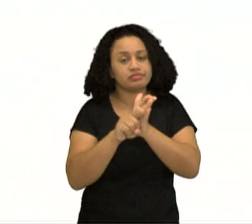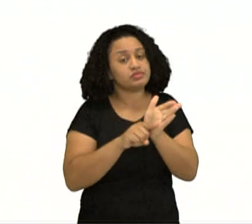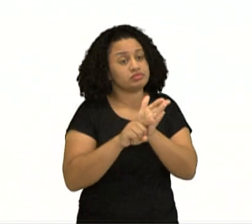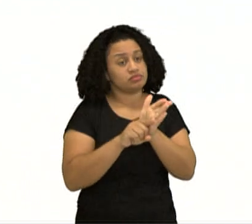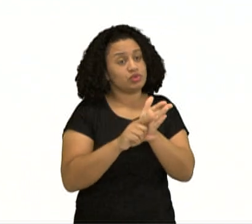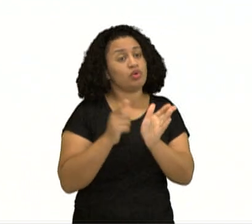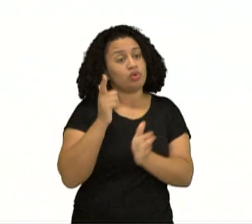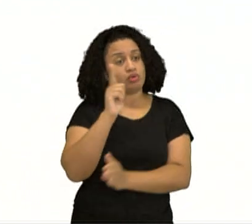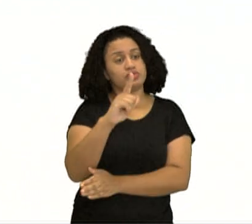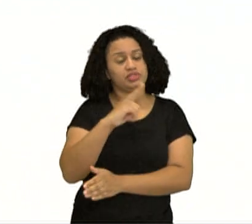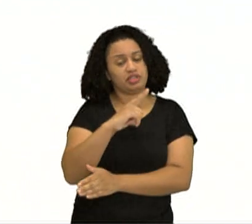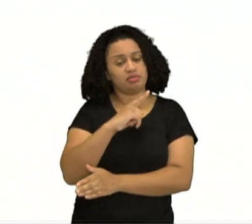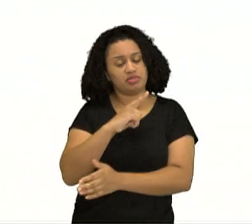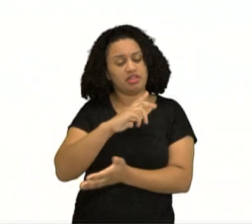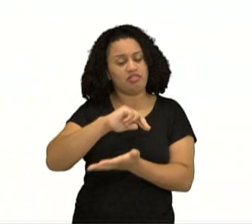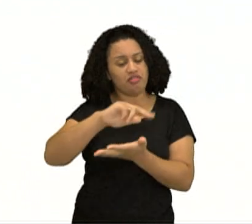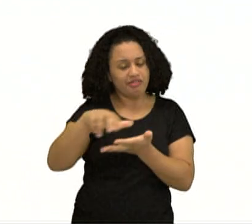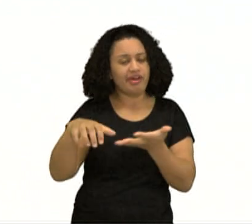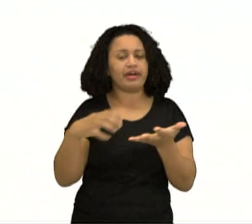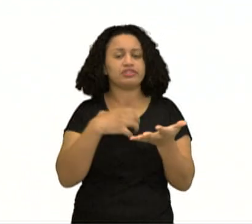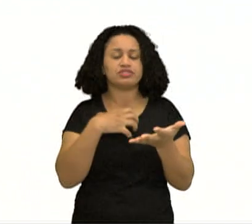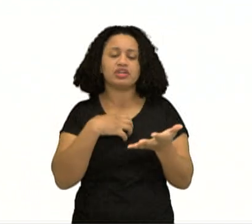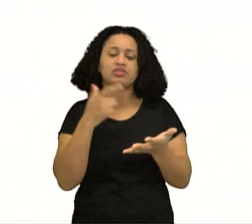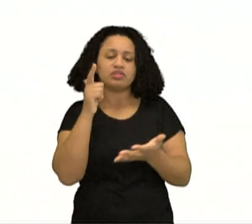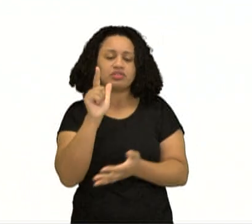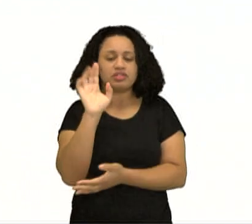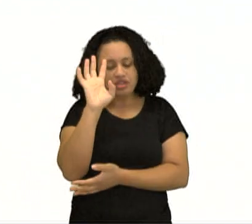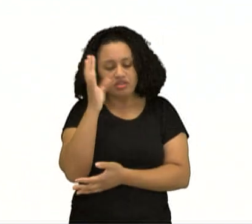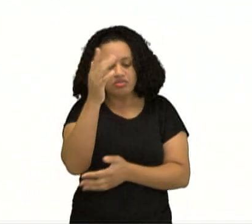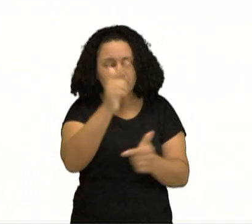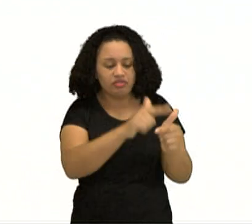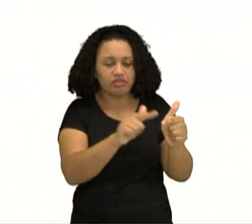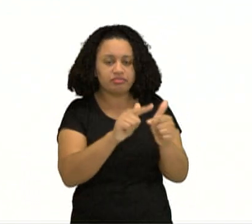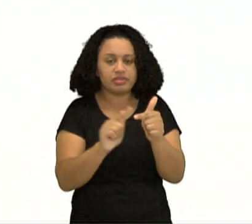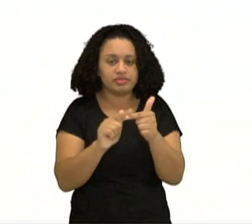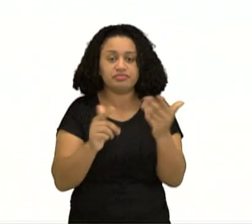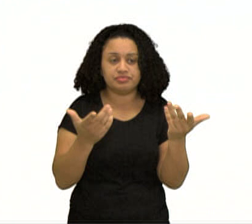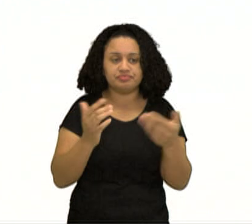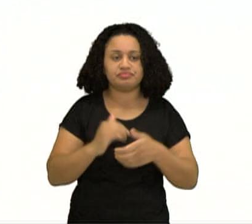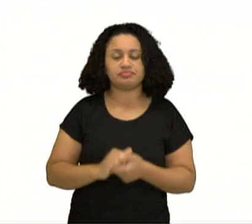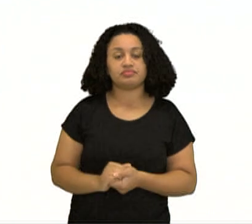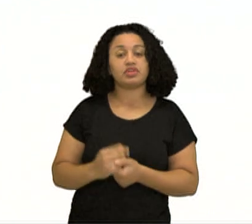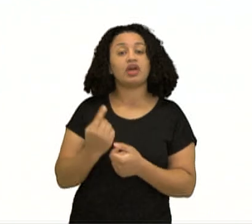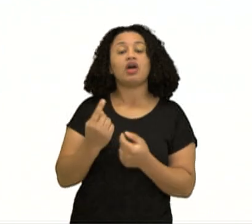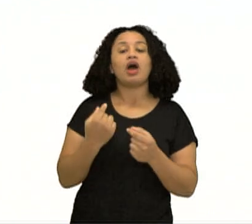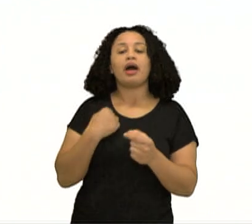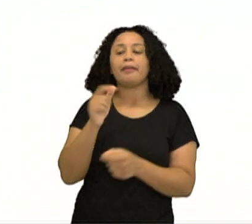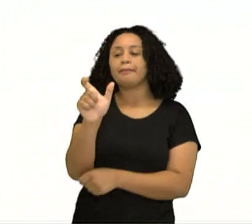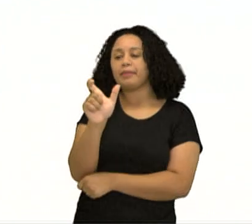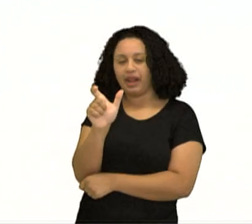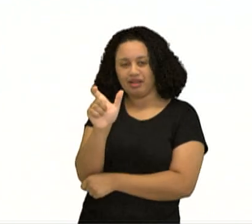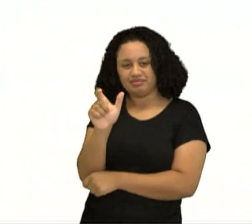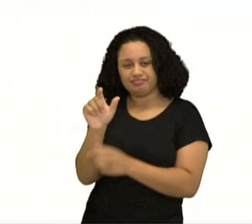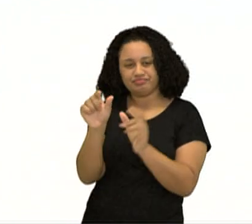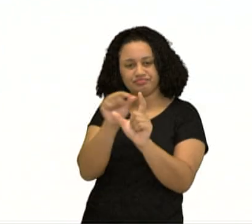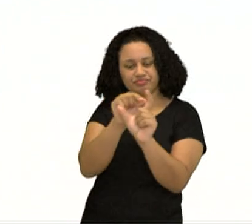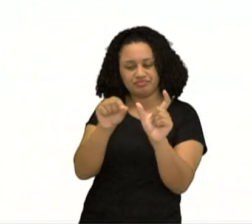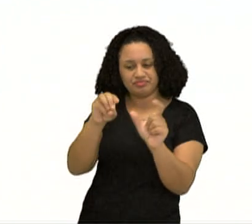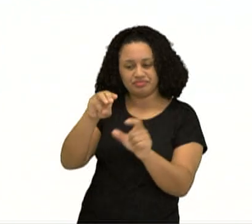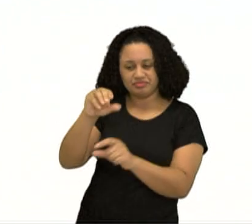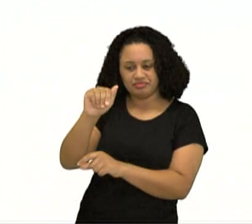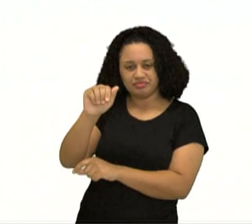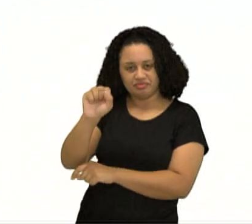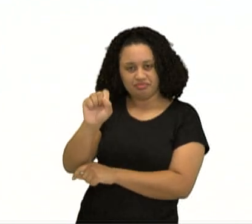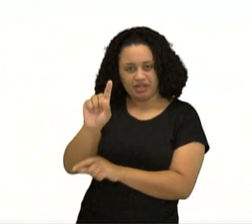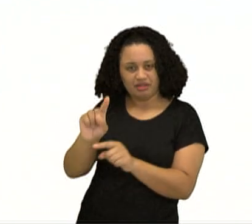sim obter variadas formas para uma possível saída. Que ideia a palavra destacada expressa